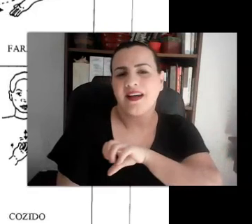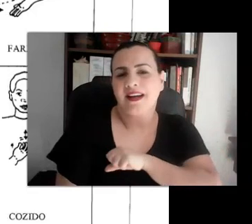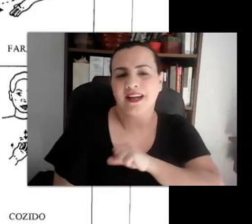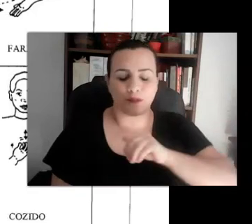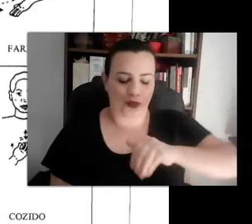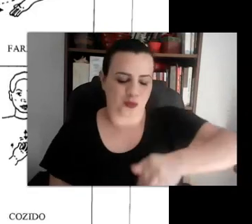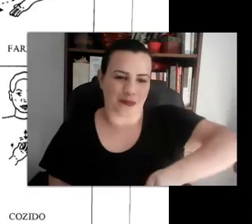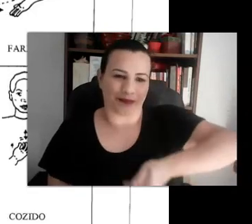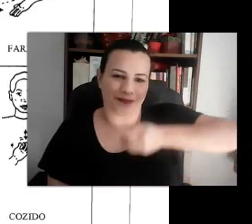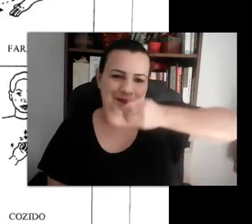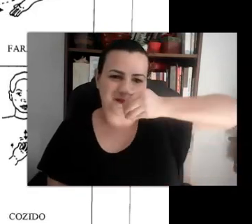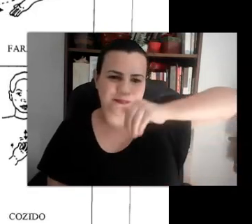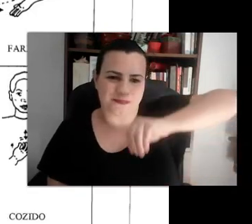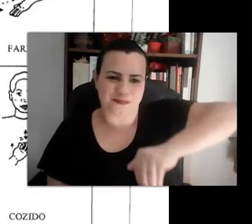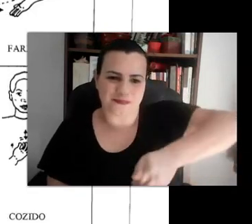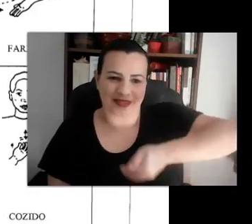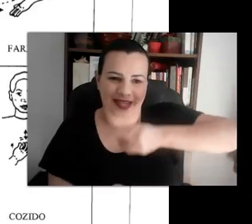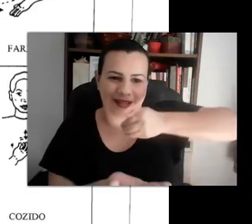Eu amo sopa.